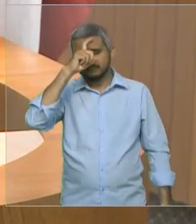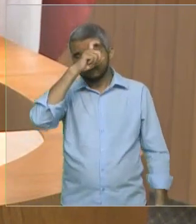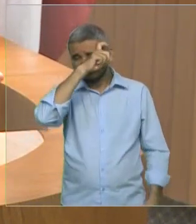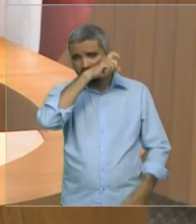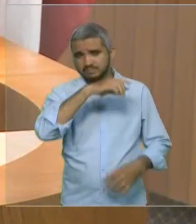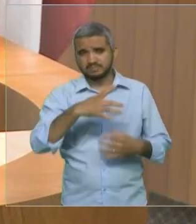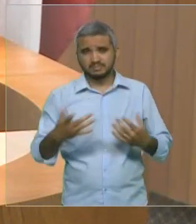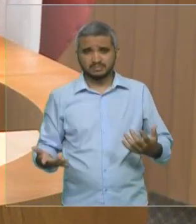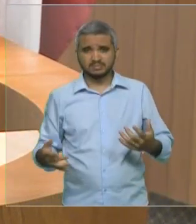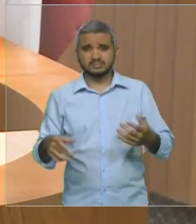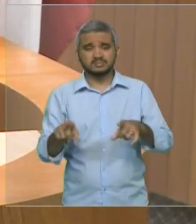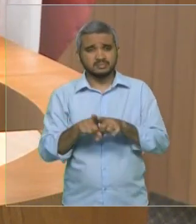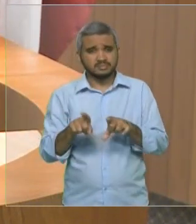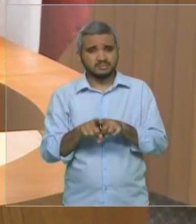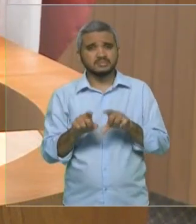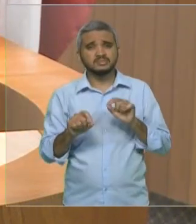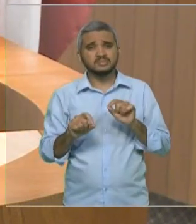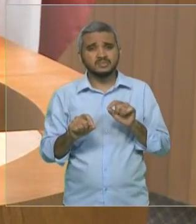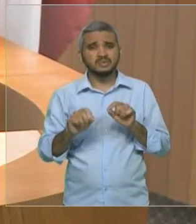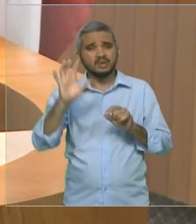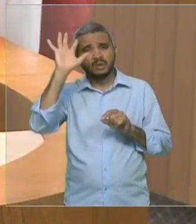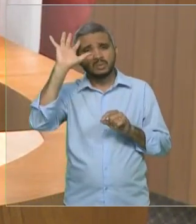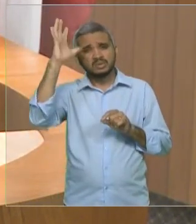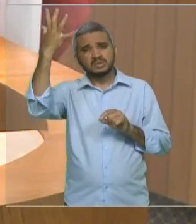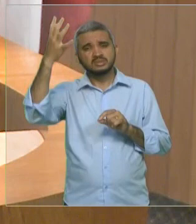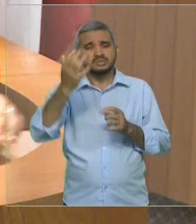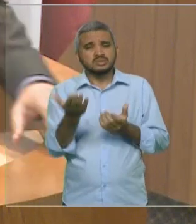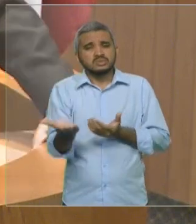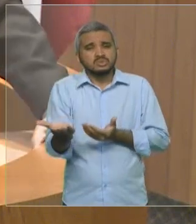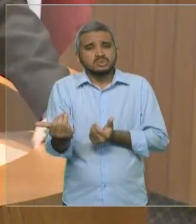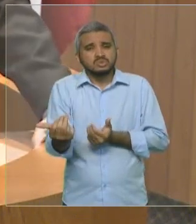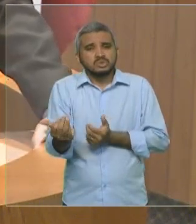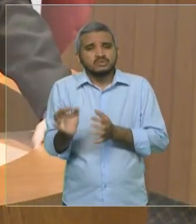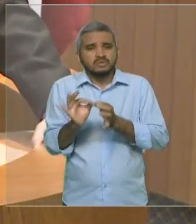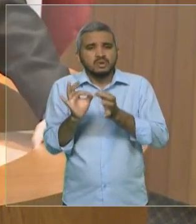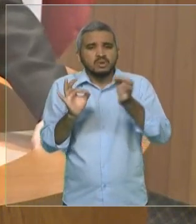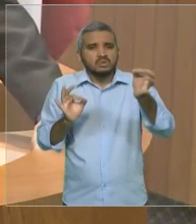o distanciamento da família. Geralmente, quando o jovem passa